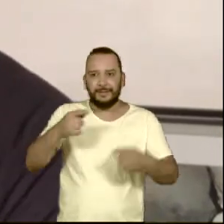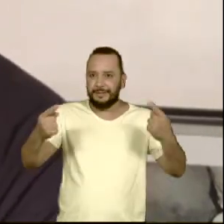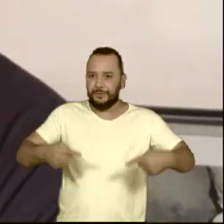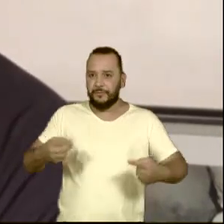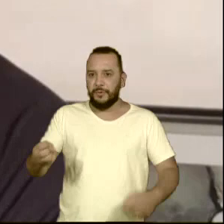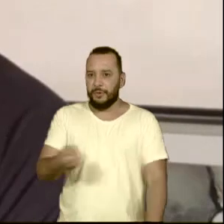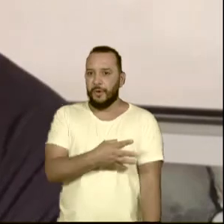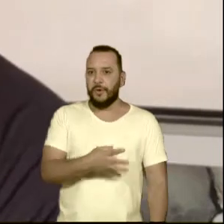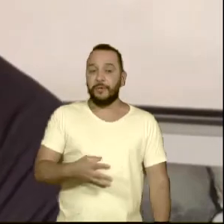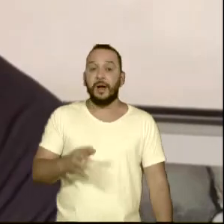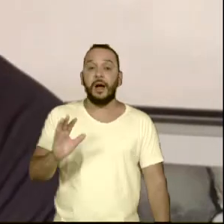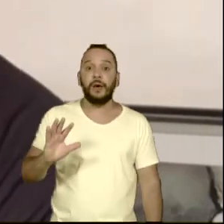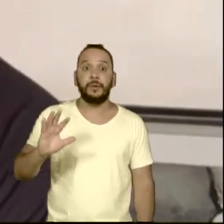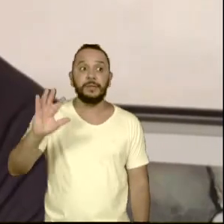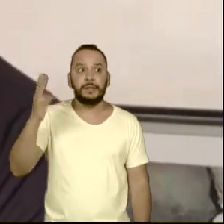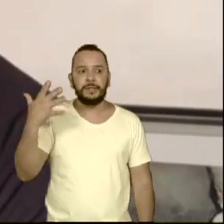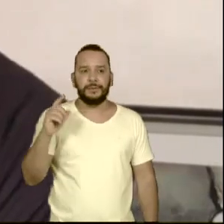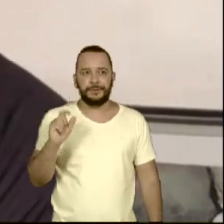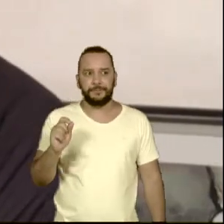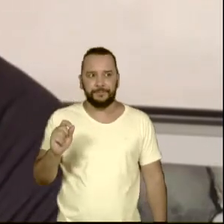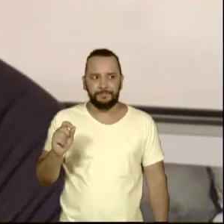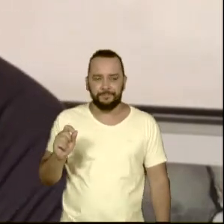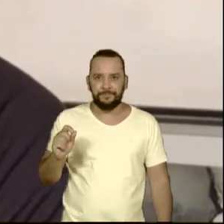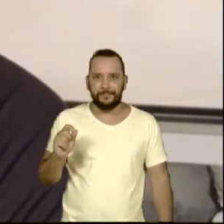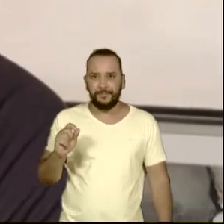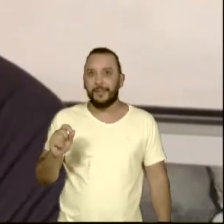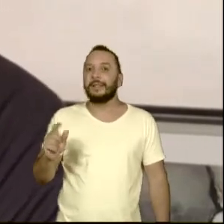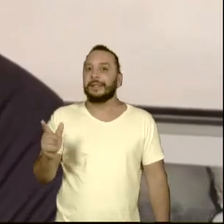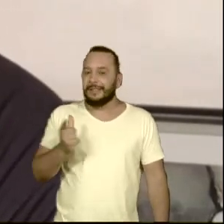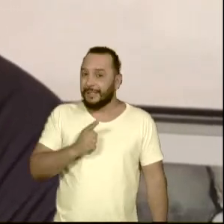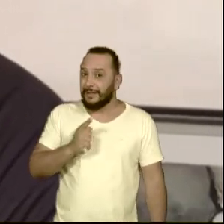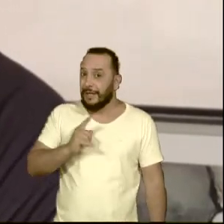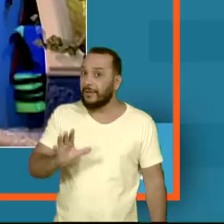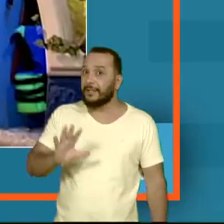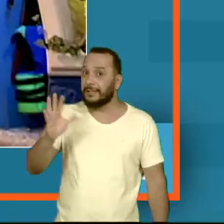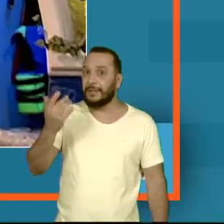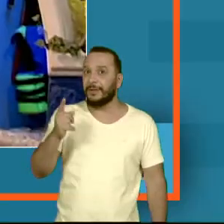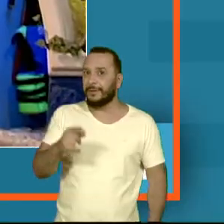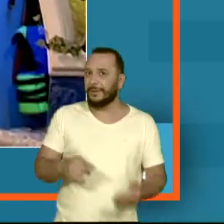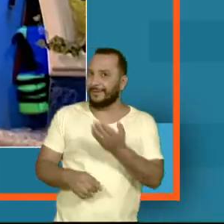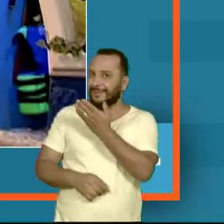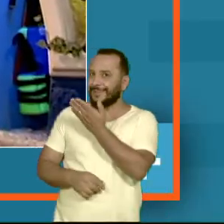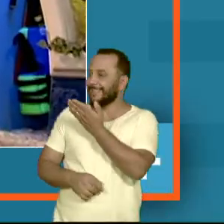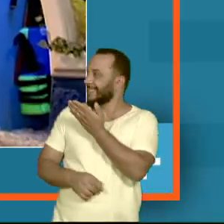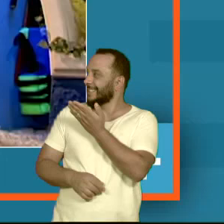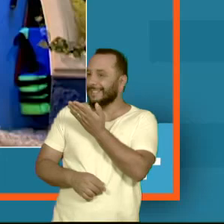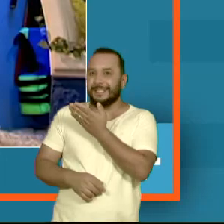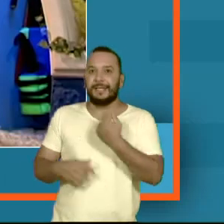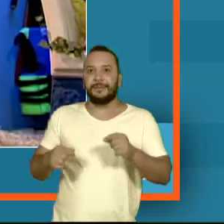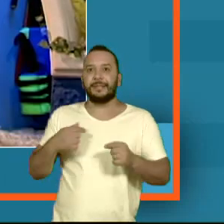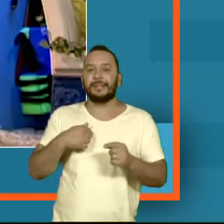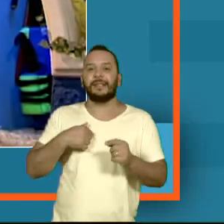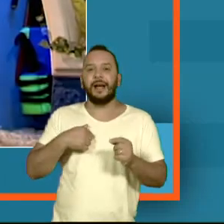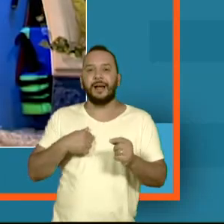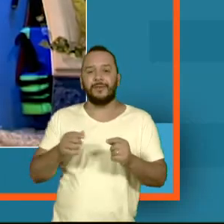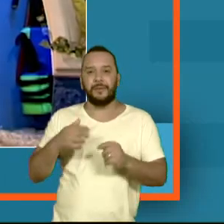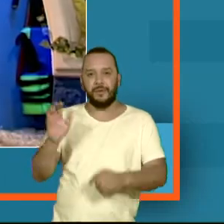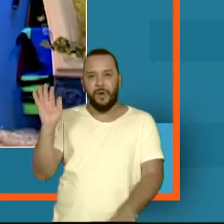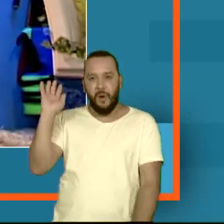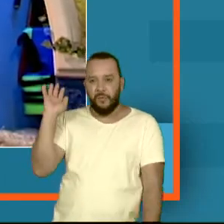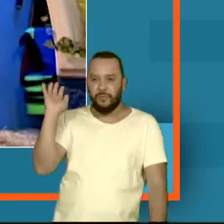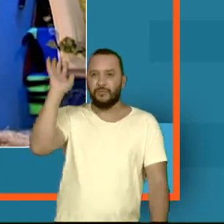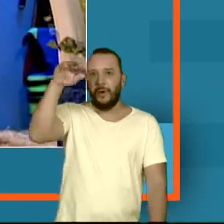um dia que o Garibaldo, não sei se a gente consegue achar essa imagem, mas teve um dia que o Garibaldo tinha que arremessar uma bola de